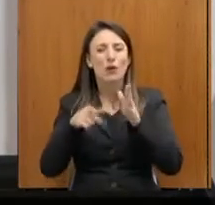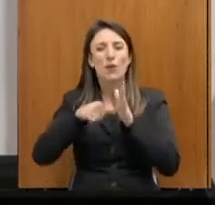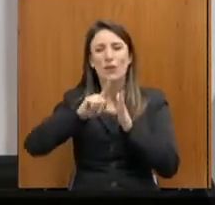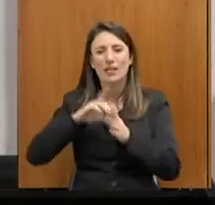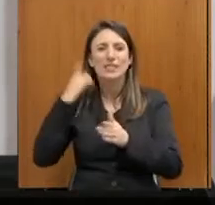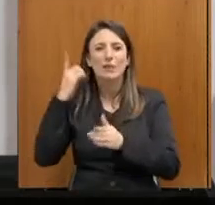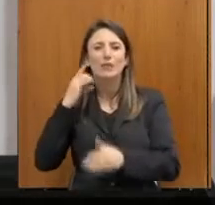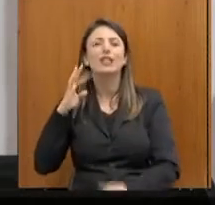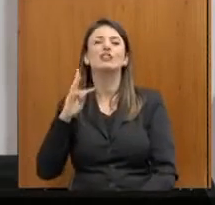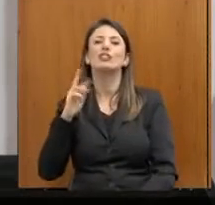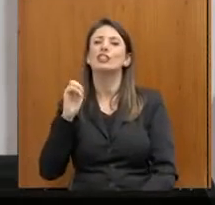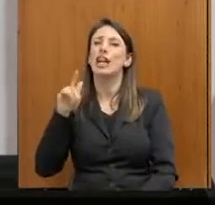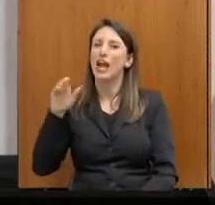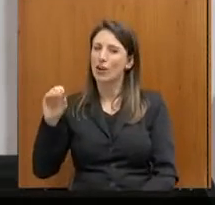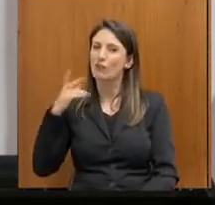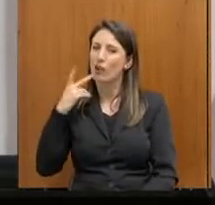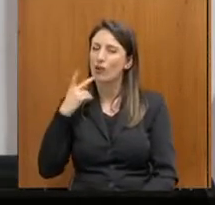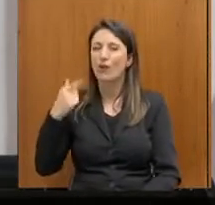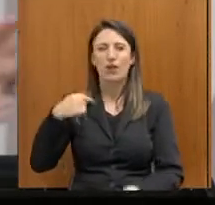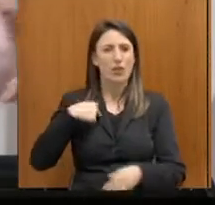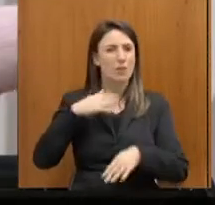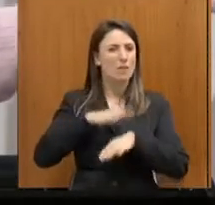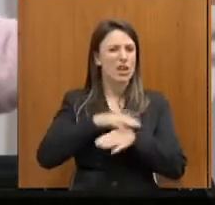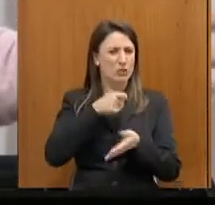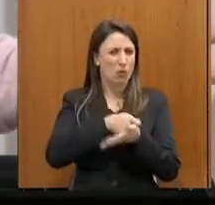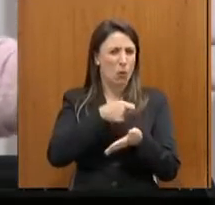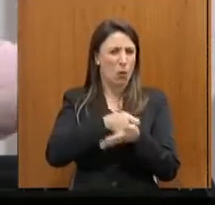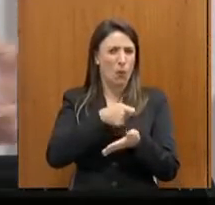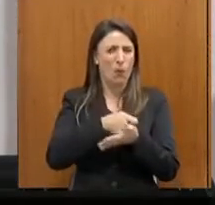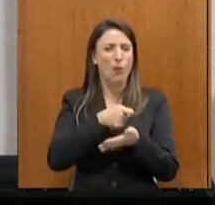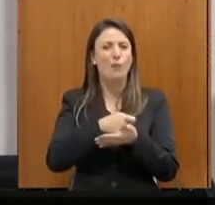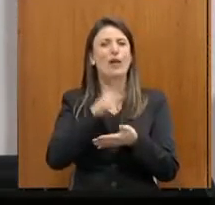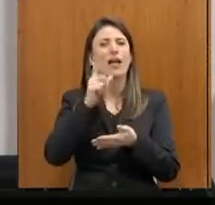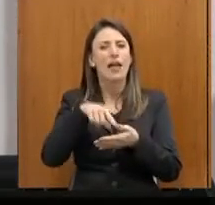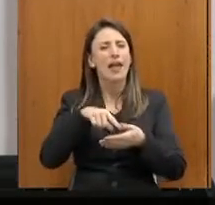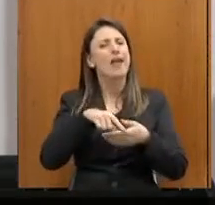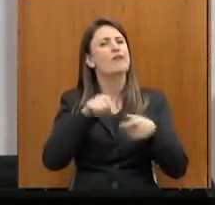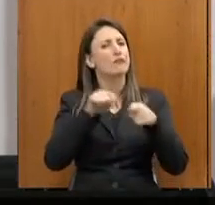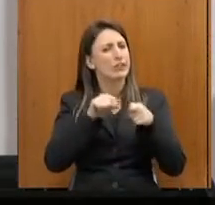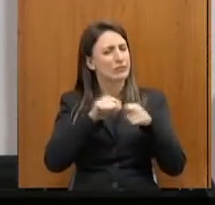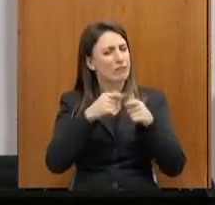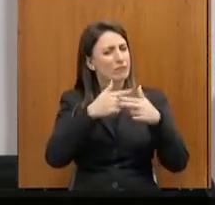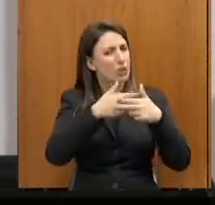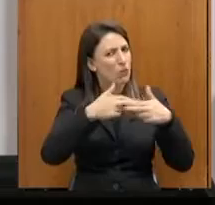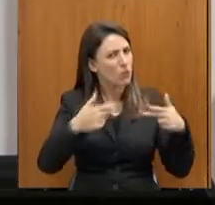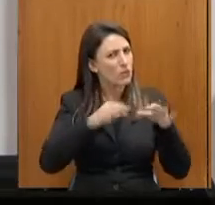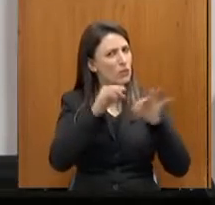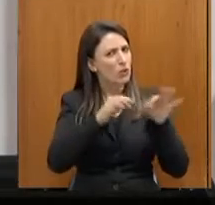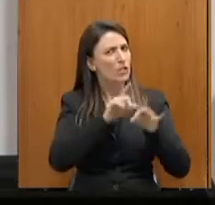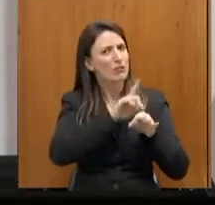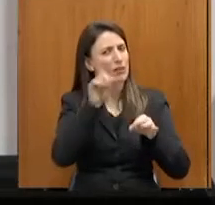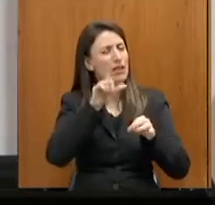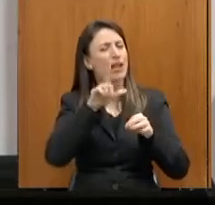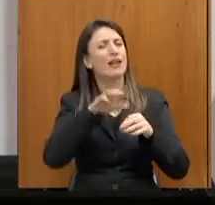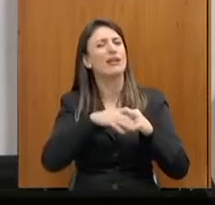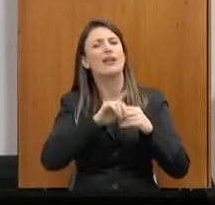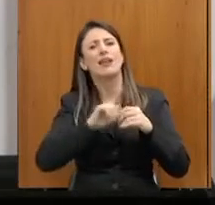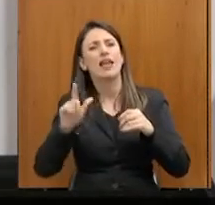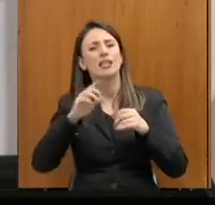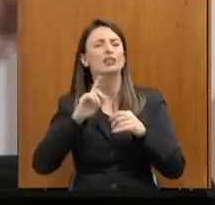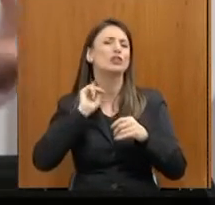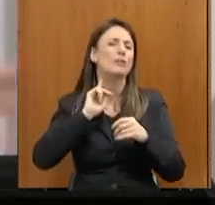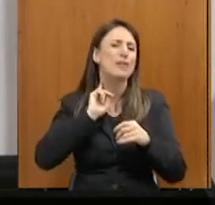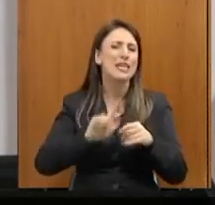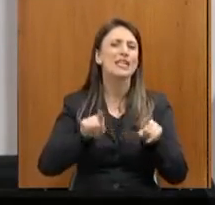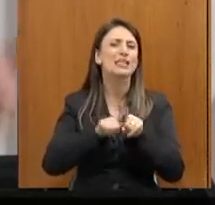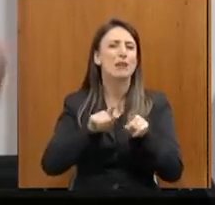falou acho que o que eu mais tenho cobrado de vocês são as ações lá no nosso Leste de Minas e o doce do ano ela mata e Thiago